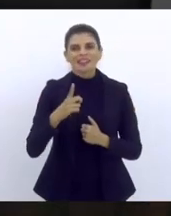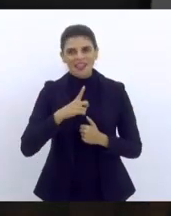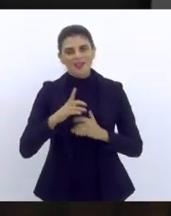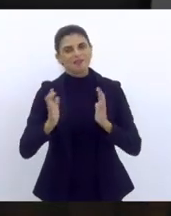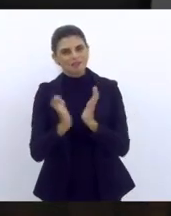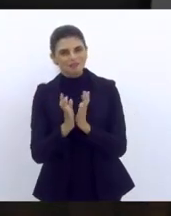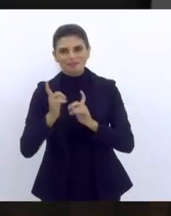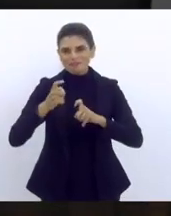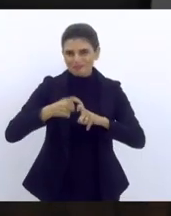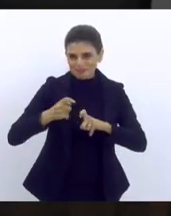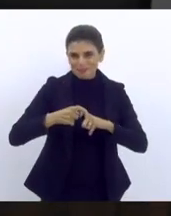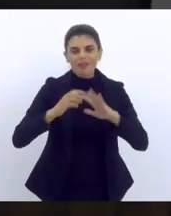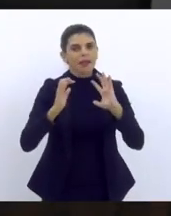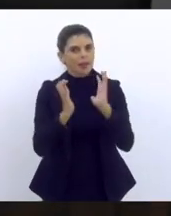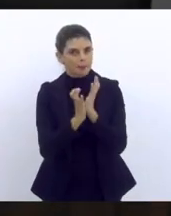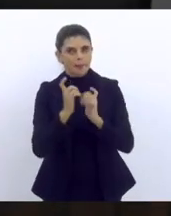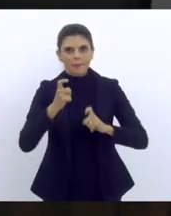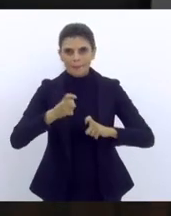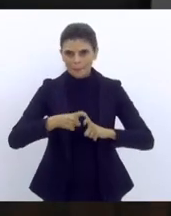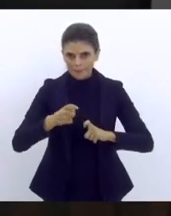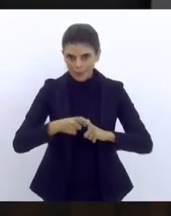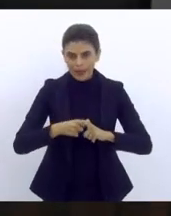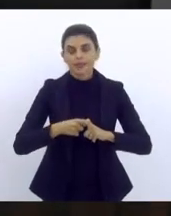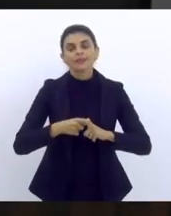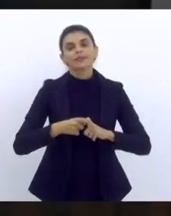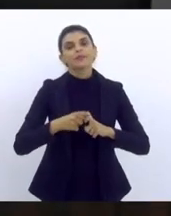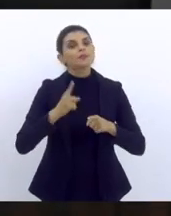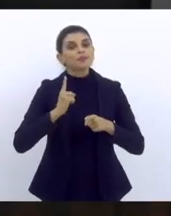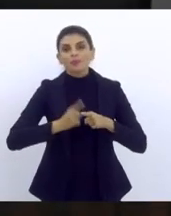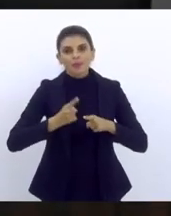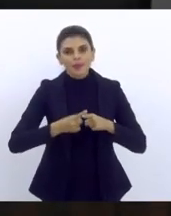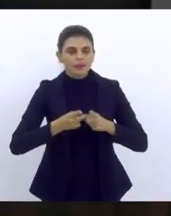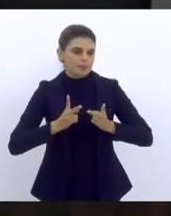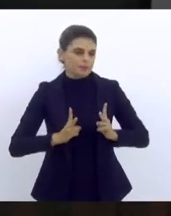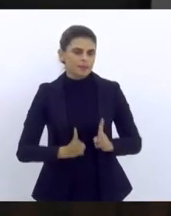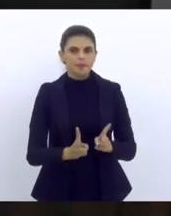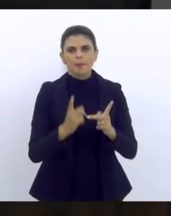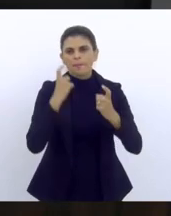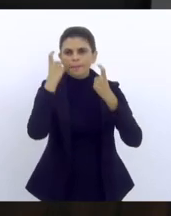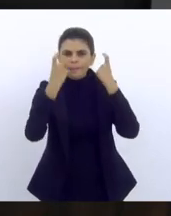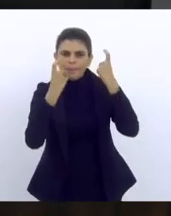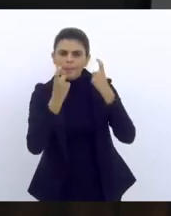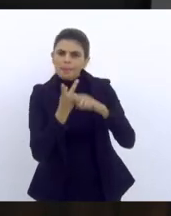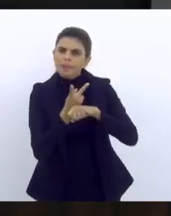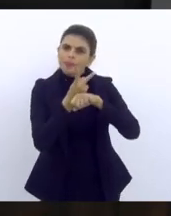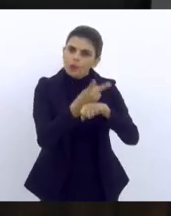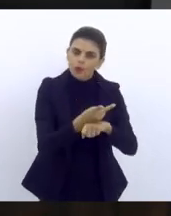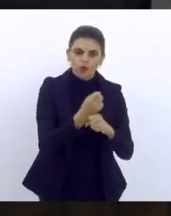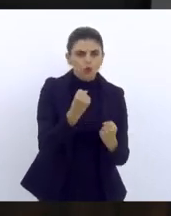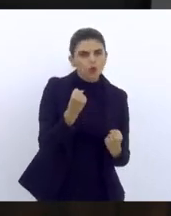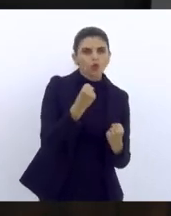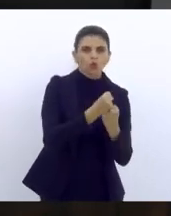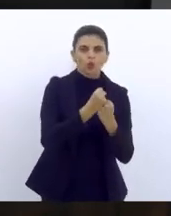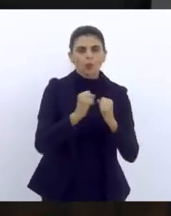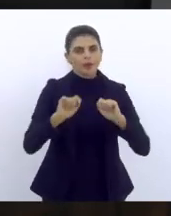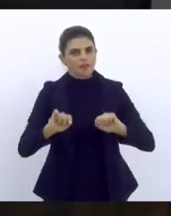está acolhido por uma equipe médica, porque a gente procura sempre dar todo o suporte a todos os